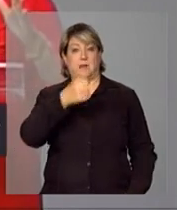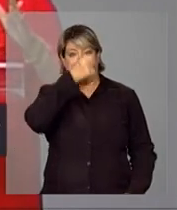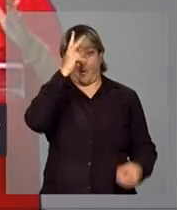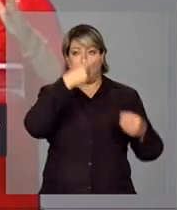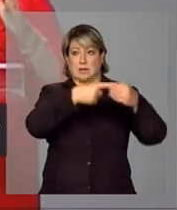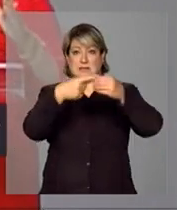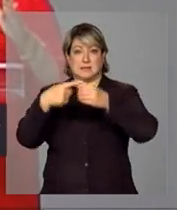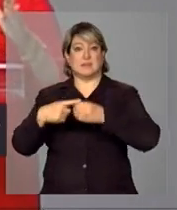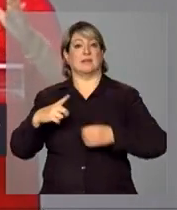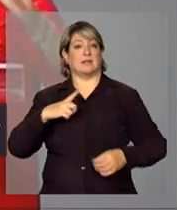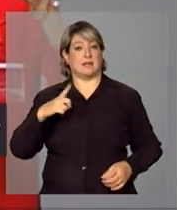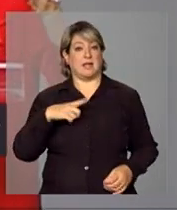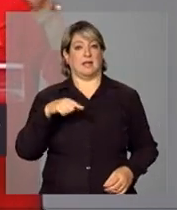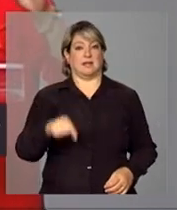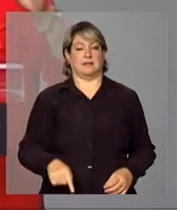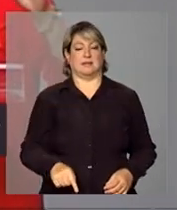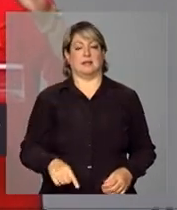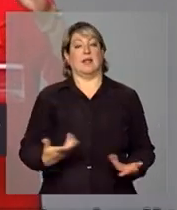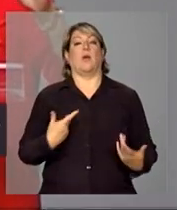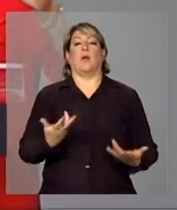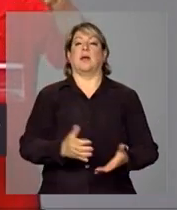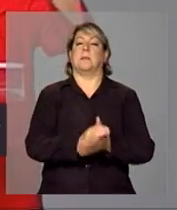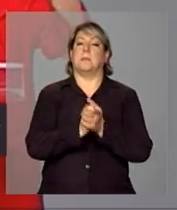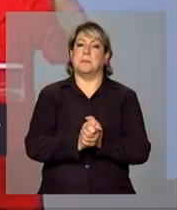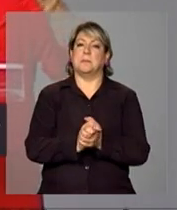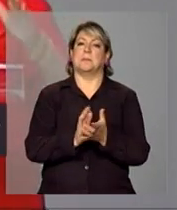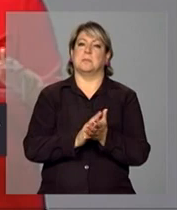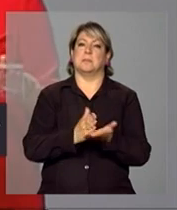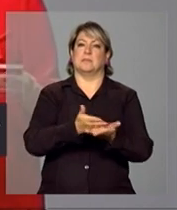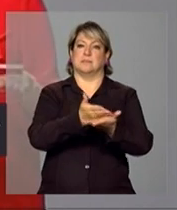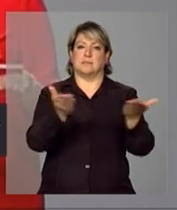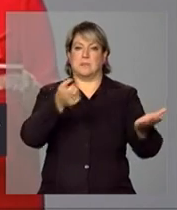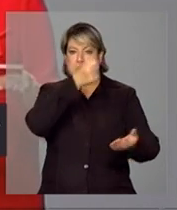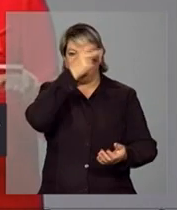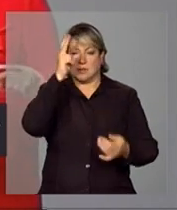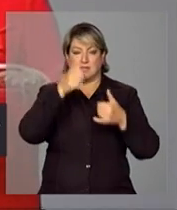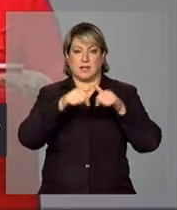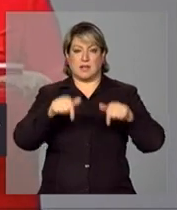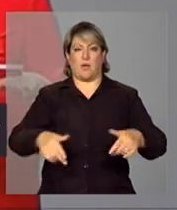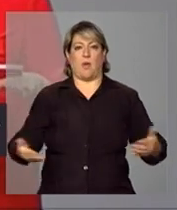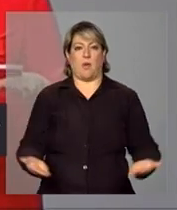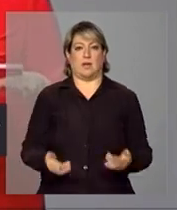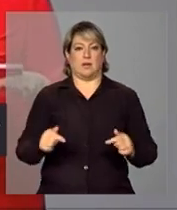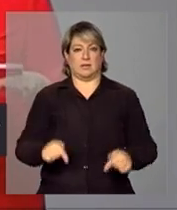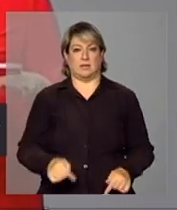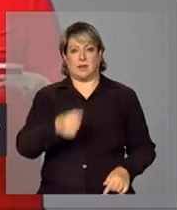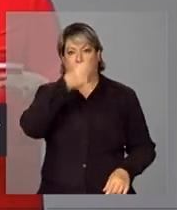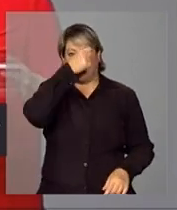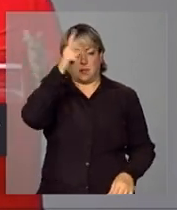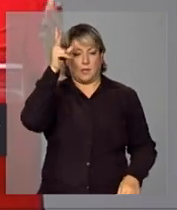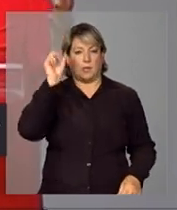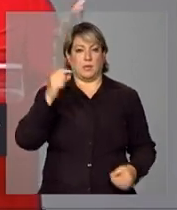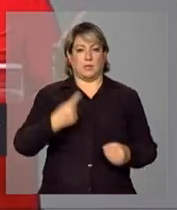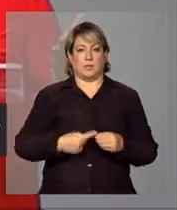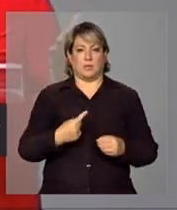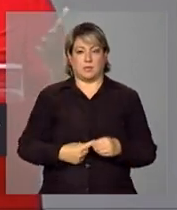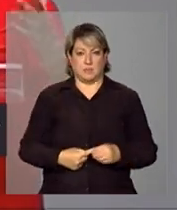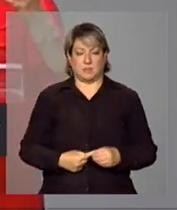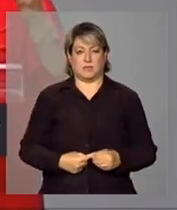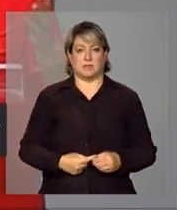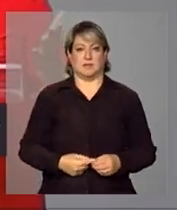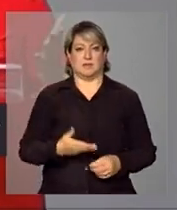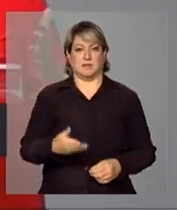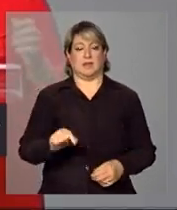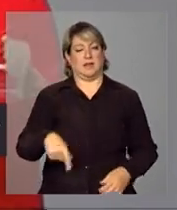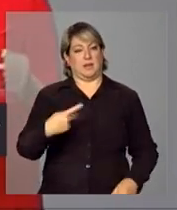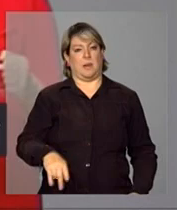E aí eu queria saudar os municípios que hoje estão aqui. Saudar o município, obviamente,